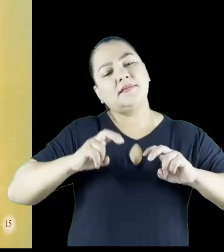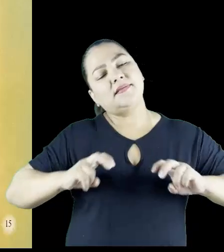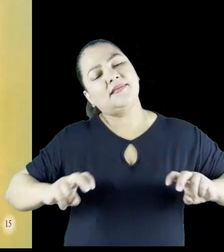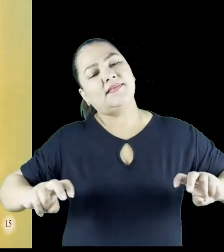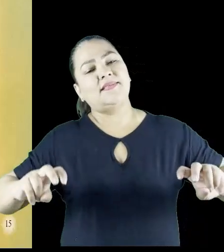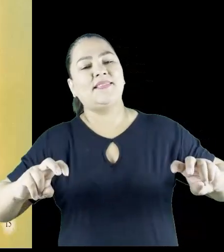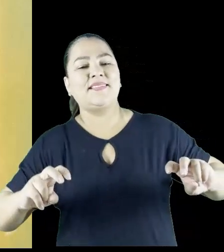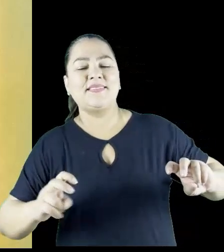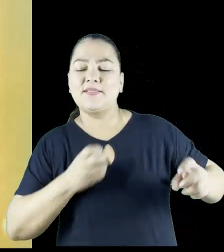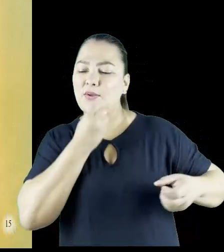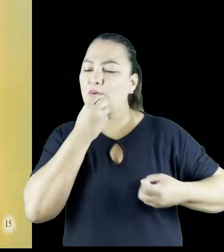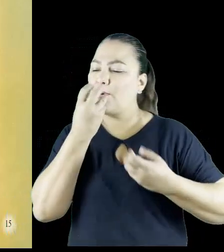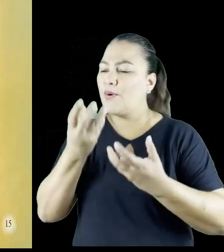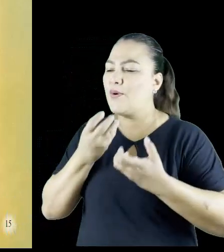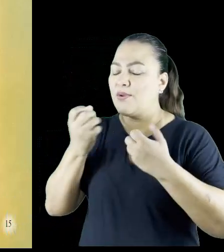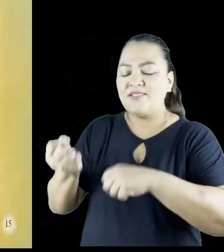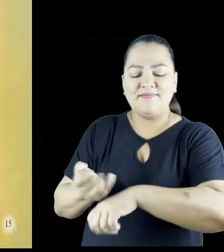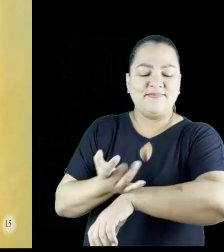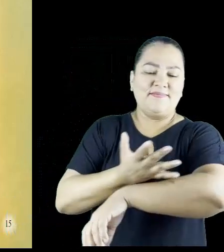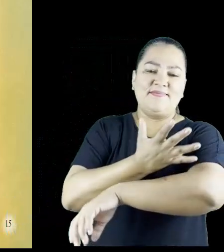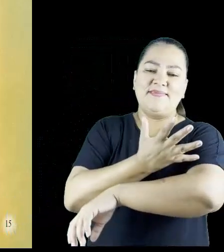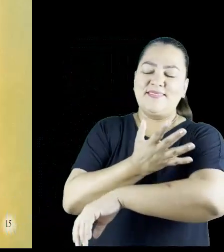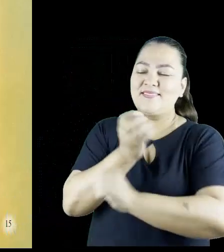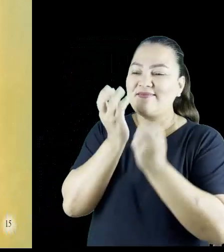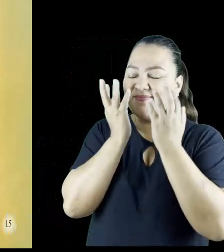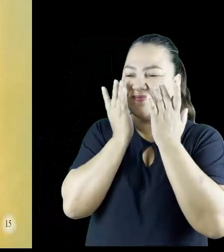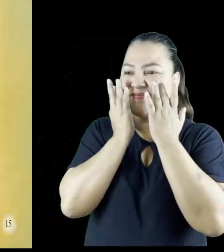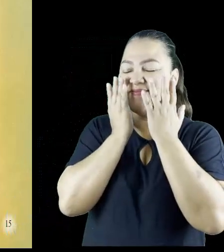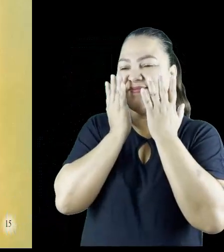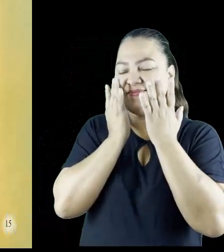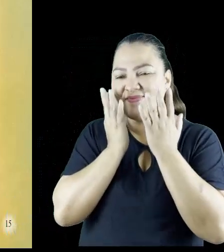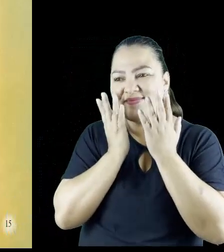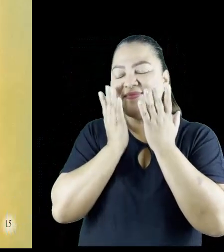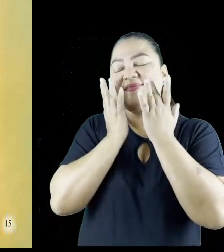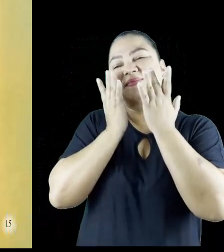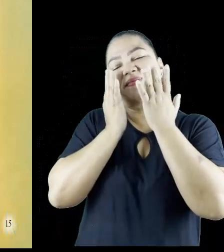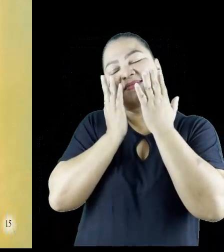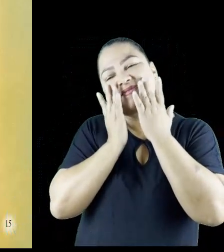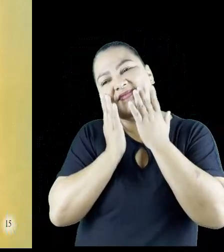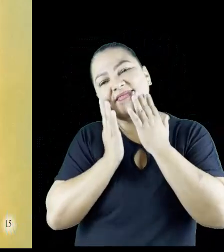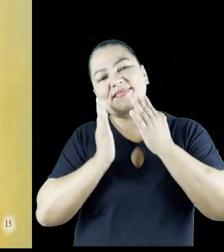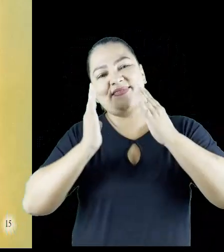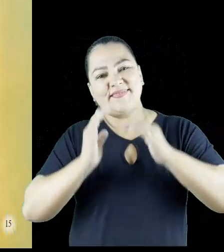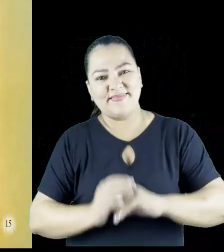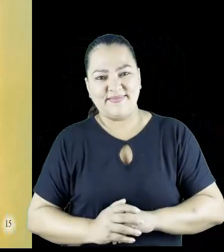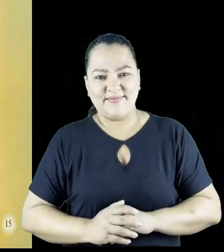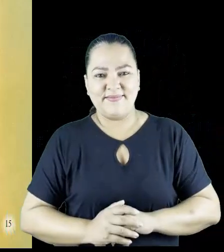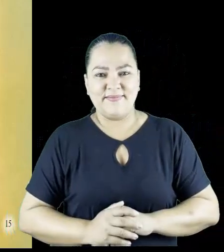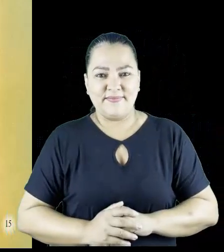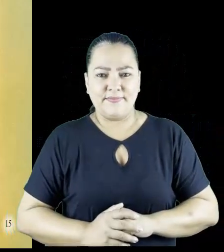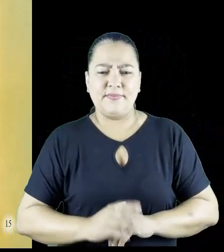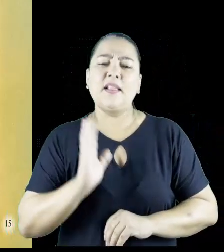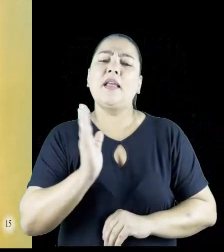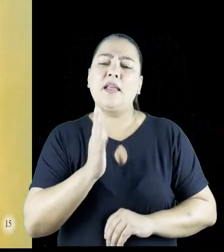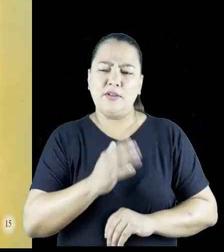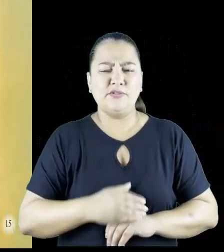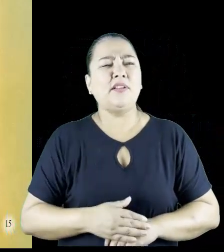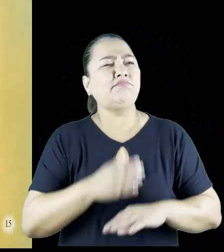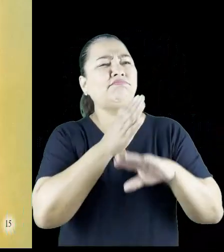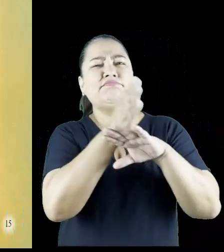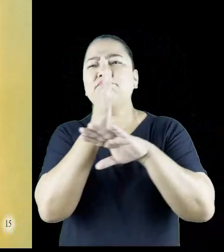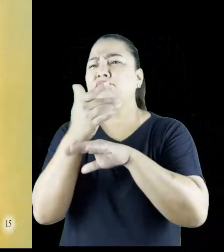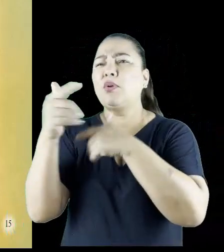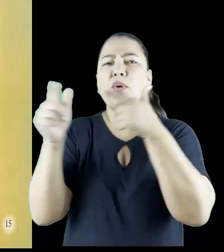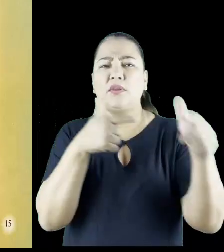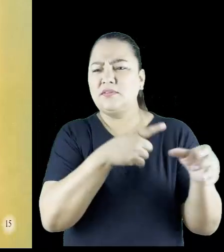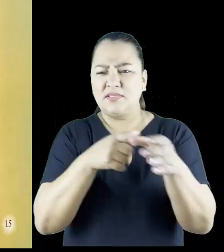cidade. Sentamos na varanda e ele nos falou emocionado e com seus olhos ora brilhando, ora marejados de lágrimas. Eu já